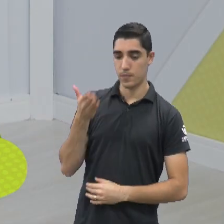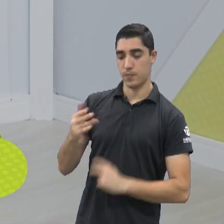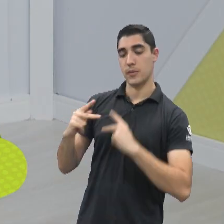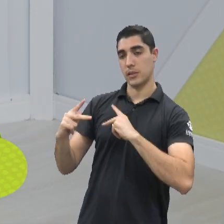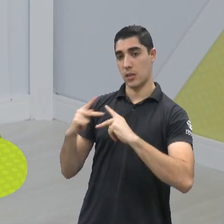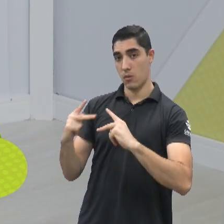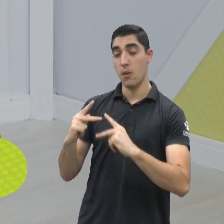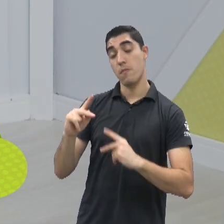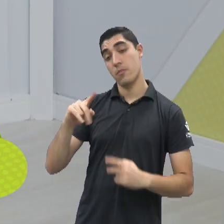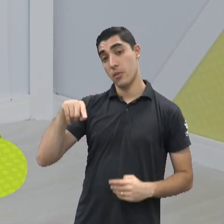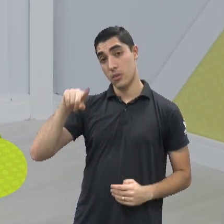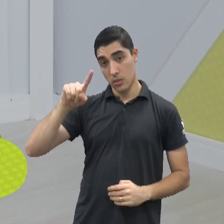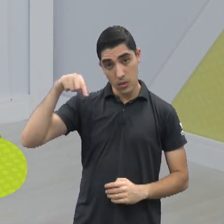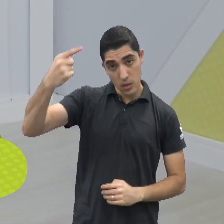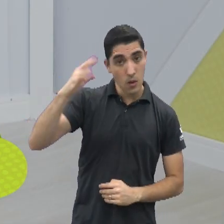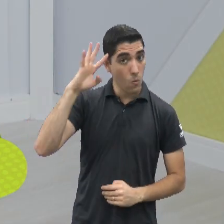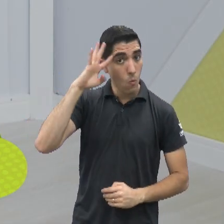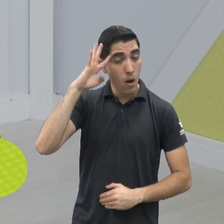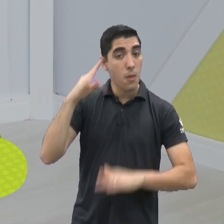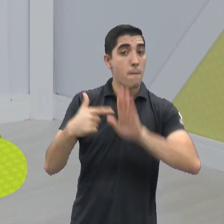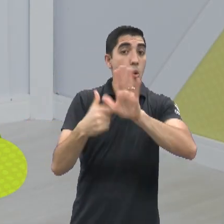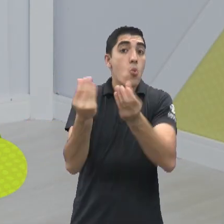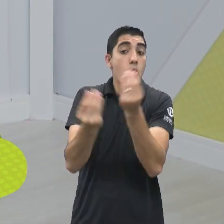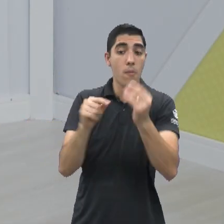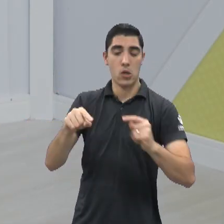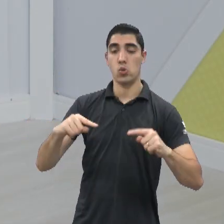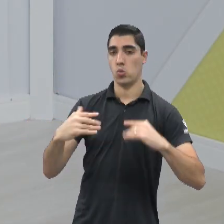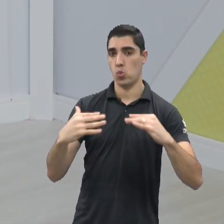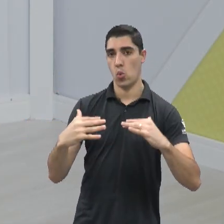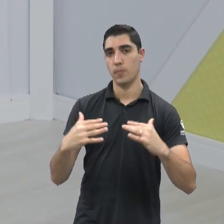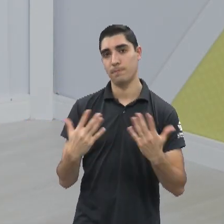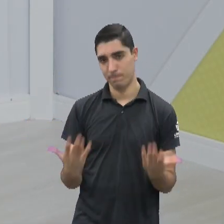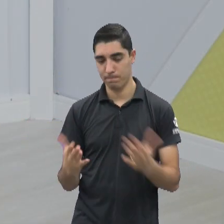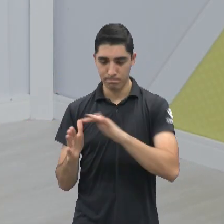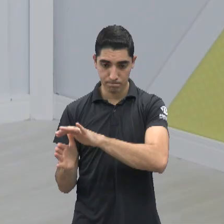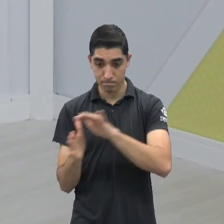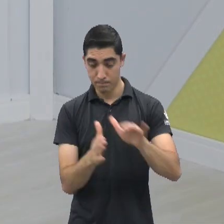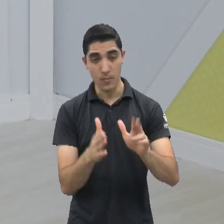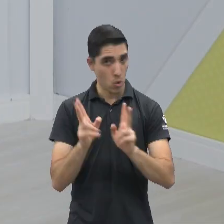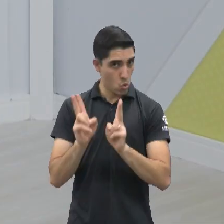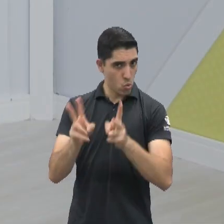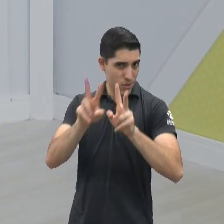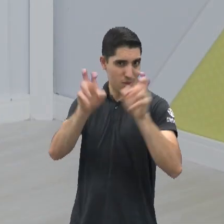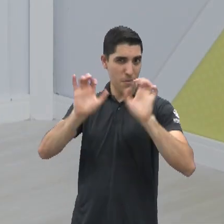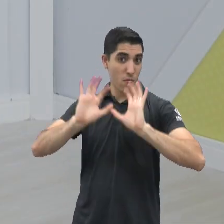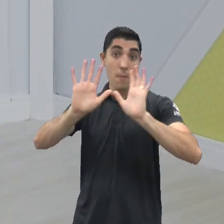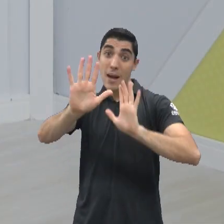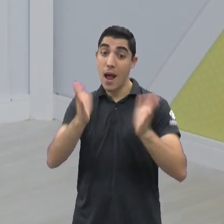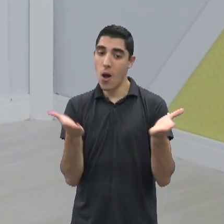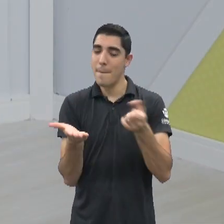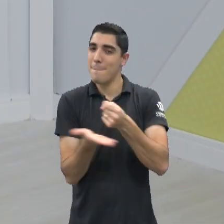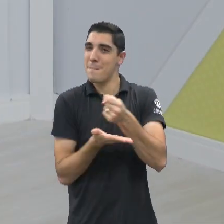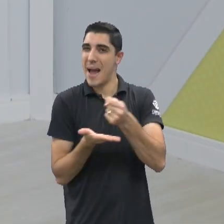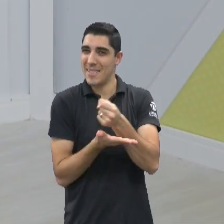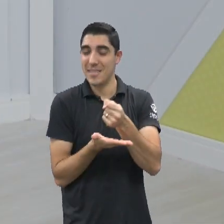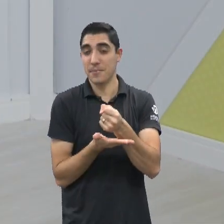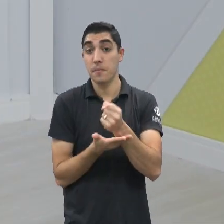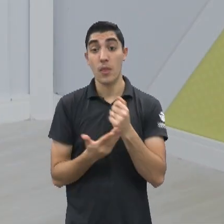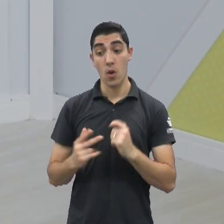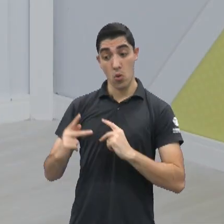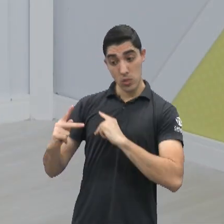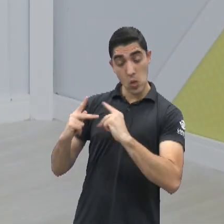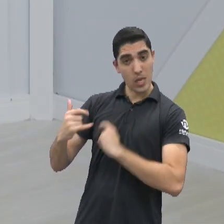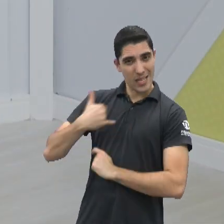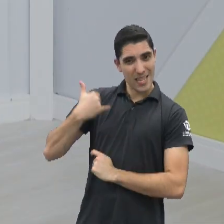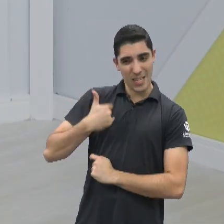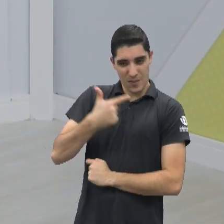as informações na 4ª-feira do jogo contra o Joinville. E ainda falando de vôlei, mais das categorias de base, porque o time do Sub-21 do